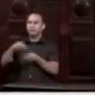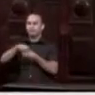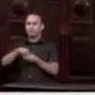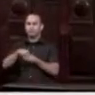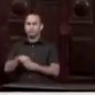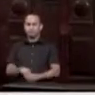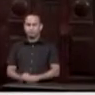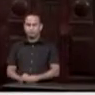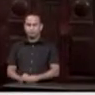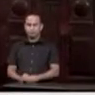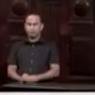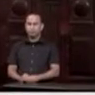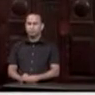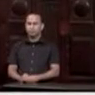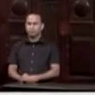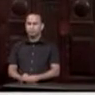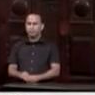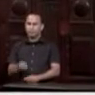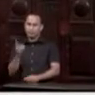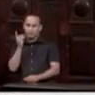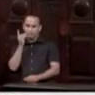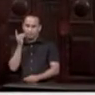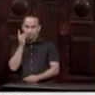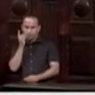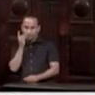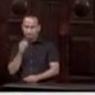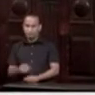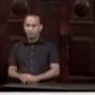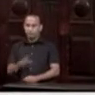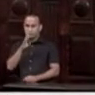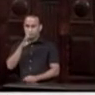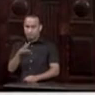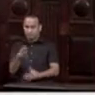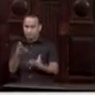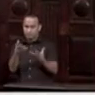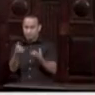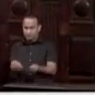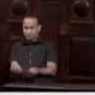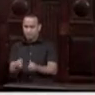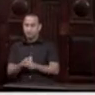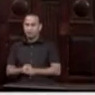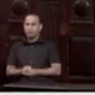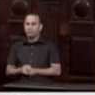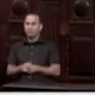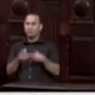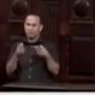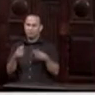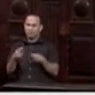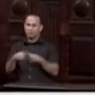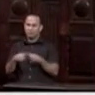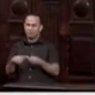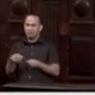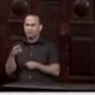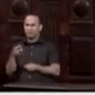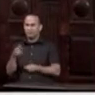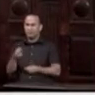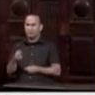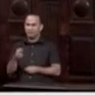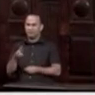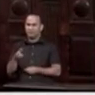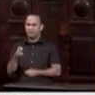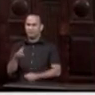Deputado, a denúncia que recebi vai exatamente nesse sentido. No caso de Teresópolis é alarmante. Você vê as